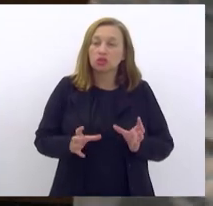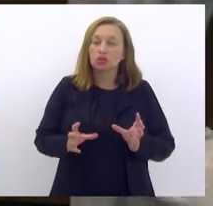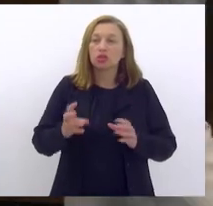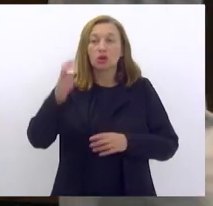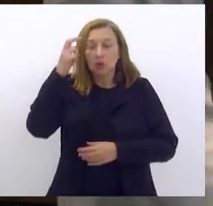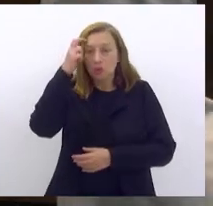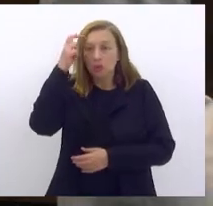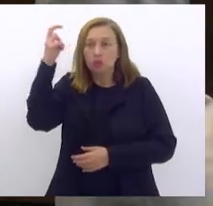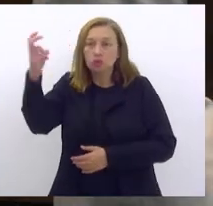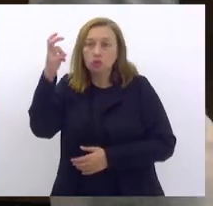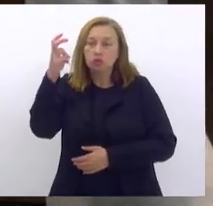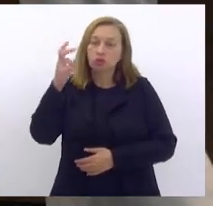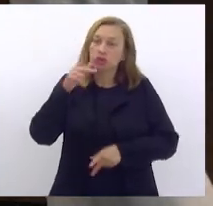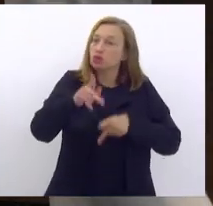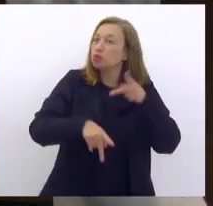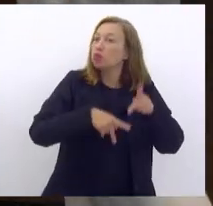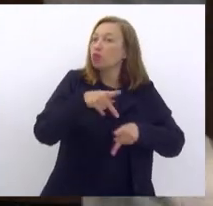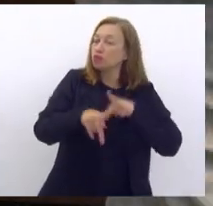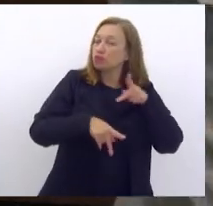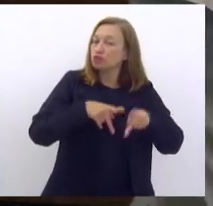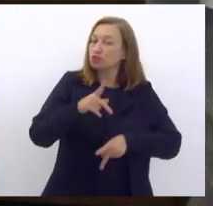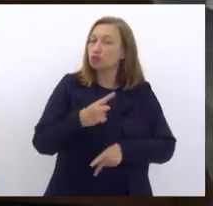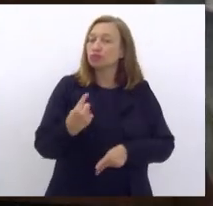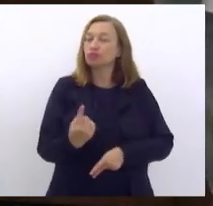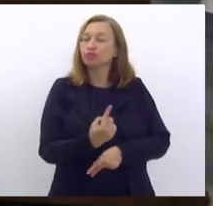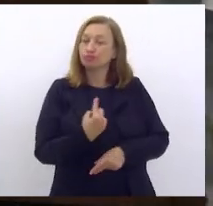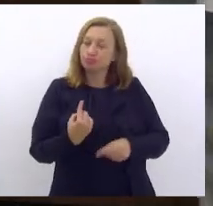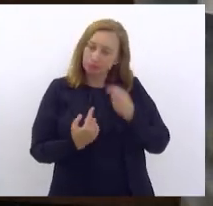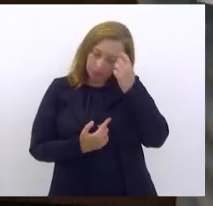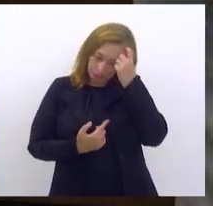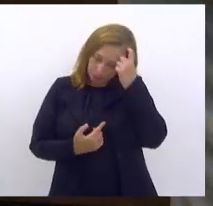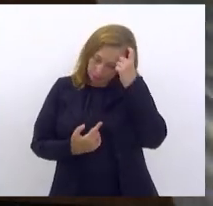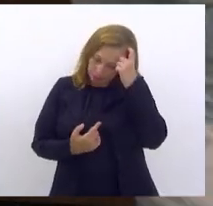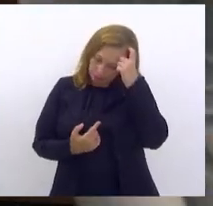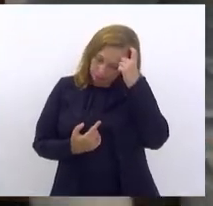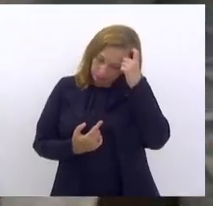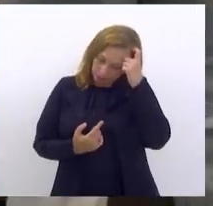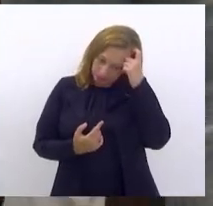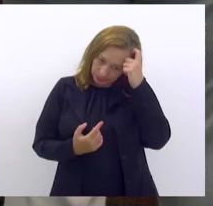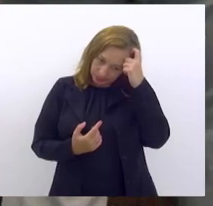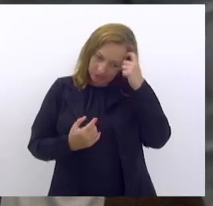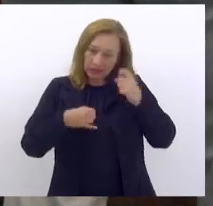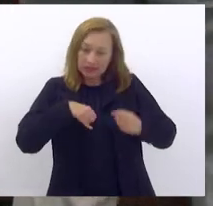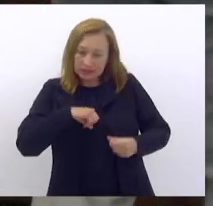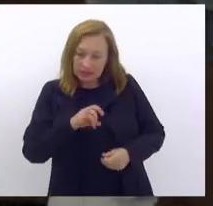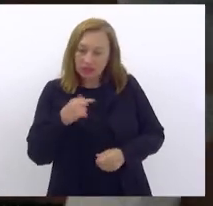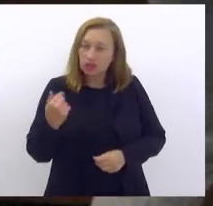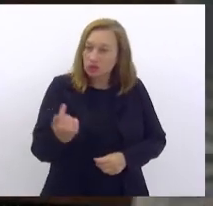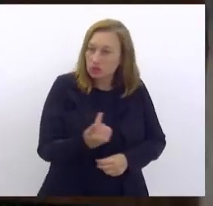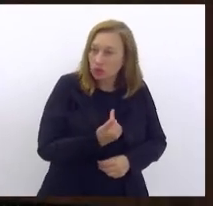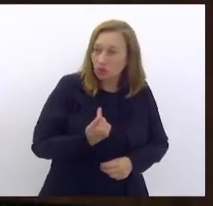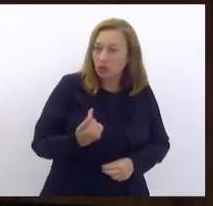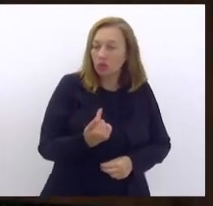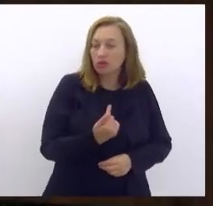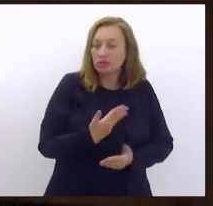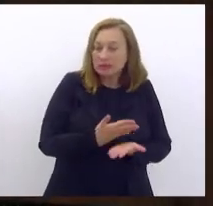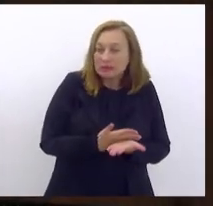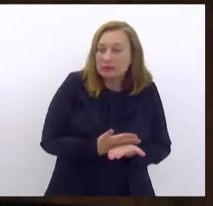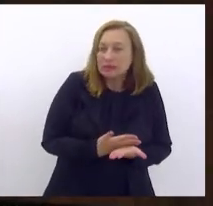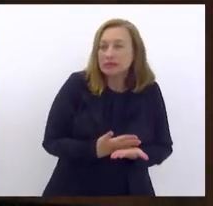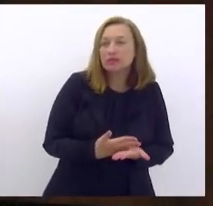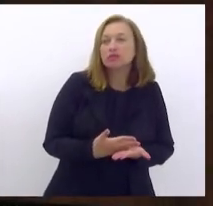e populares do nosso povo. Se nós formos partir do